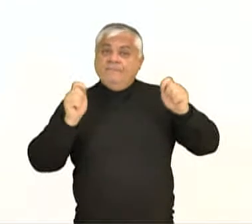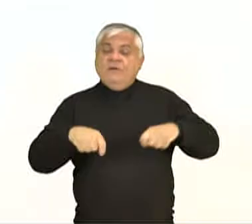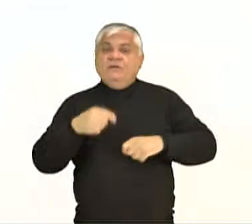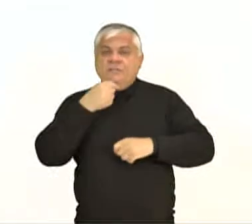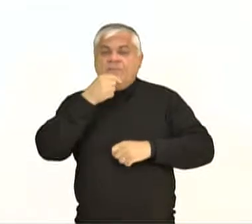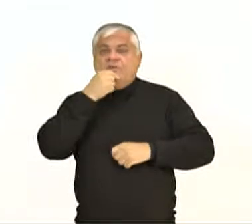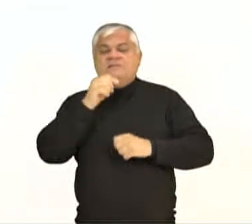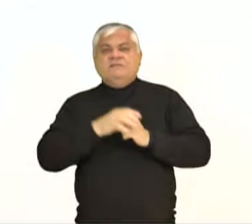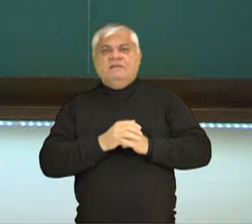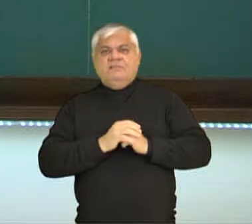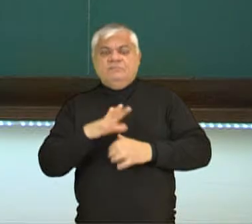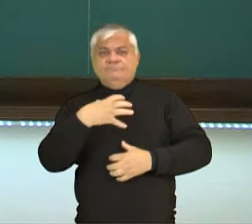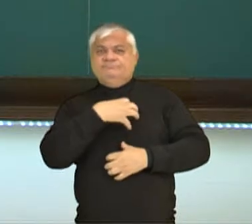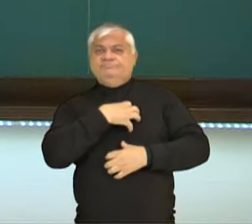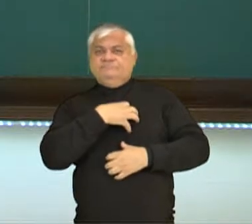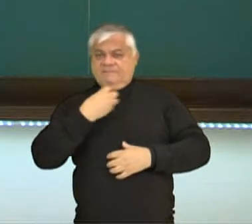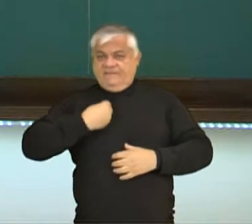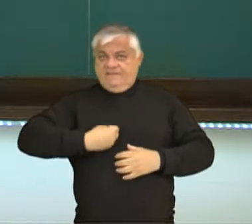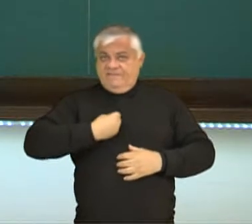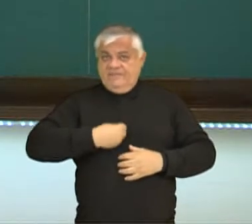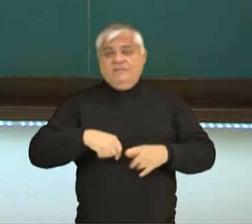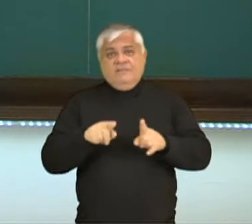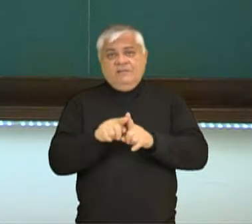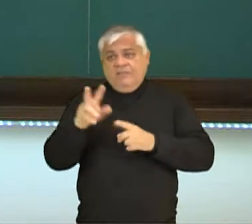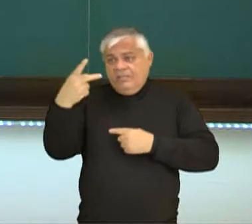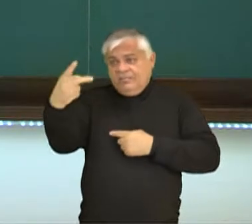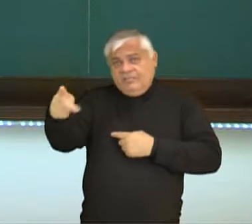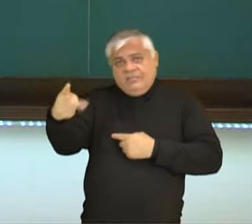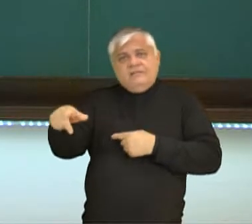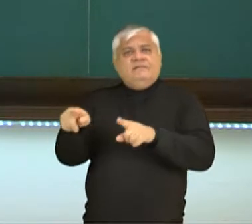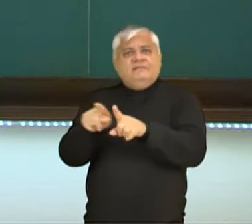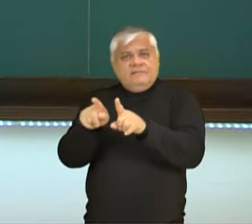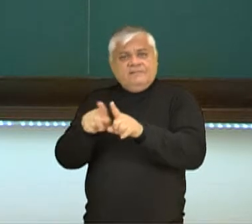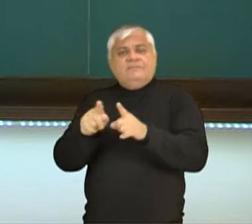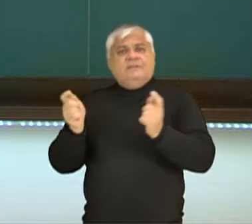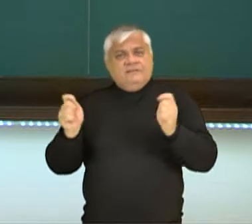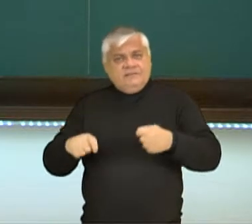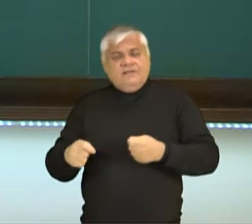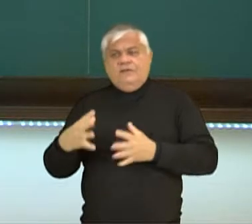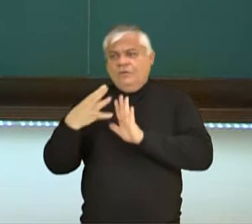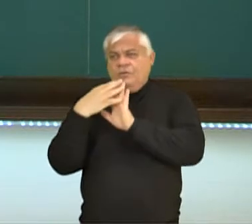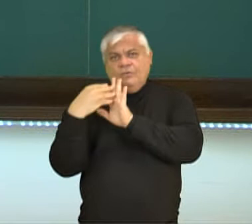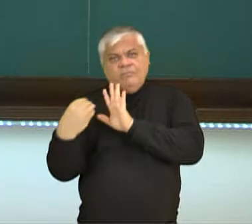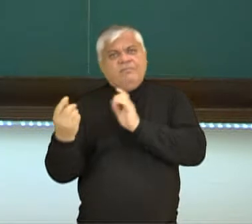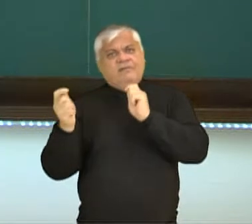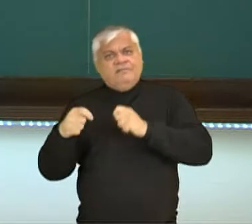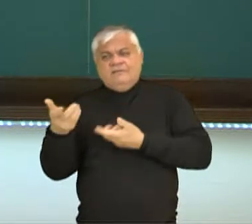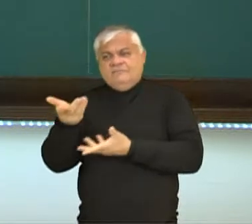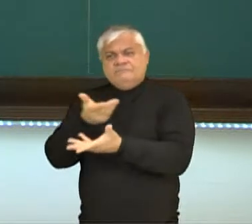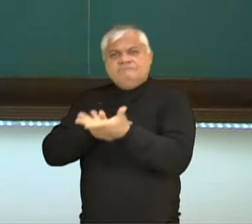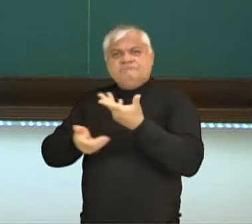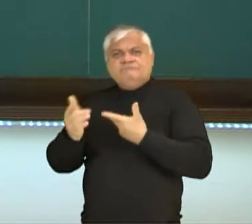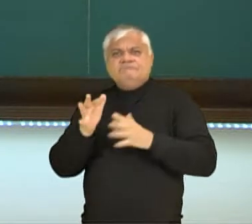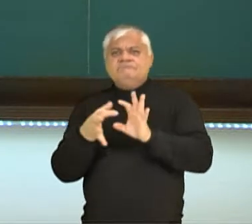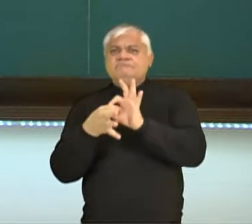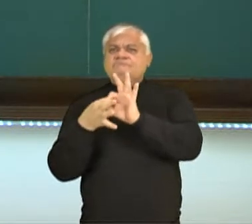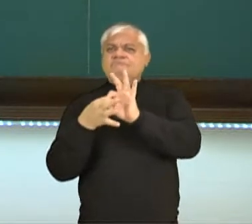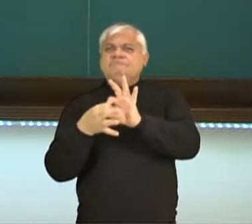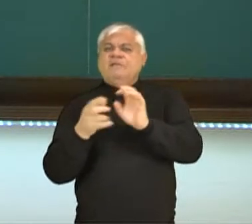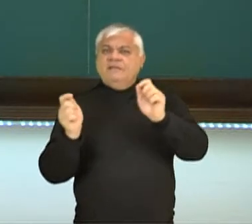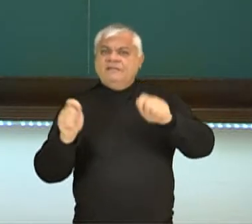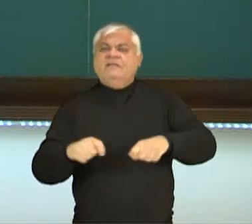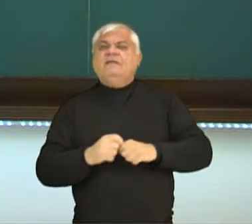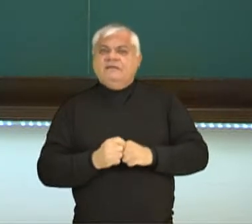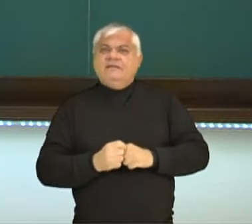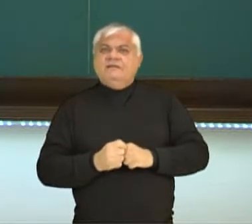impactar não apenas na nossa vida, mas também aí das pessoas que estão ao nosso redor, na nossa sociedade, né? Um